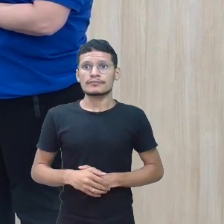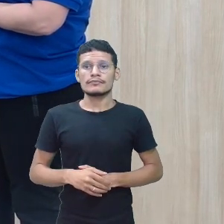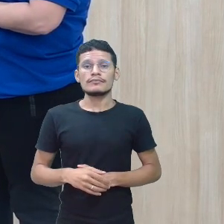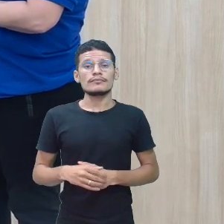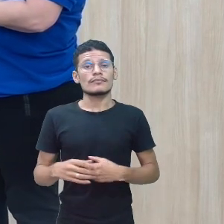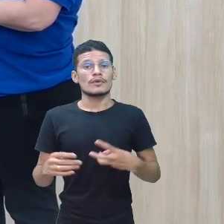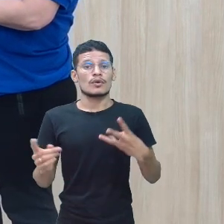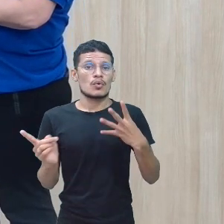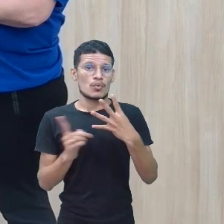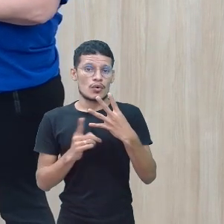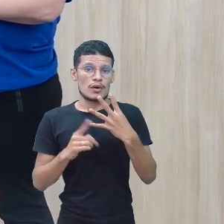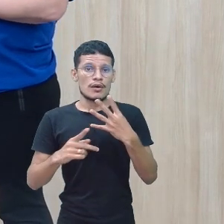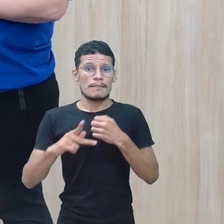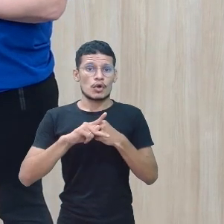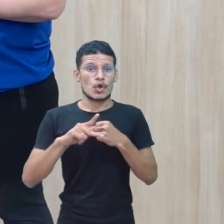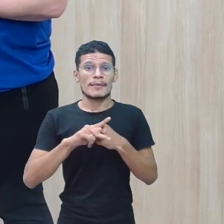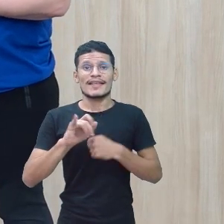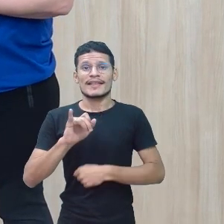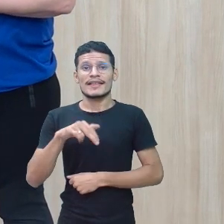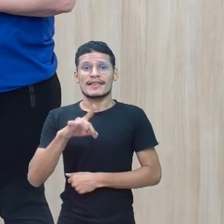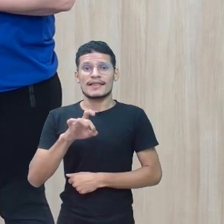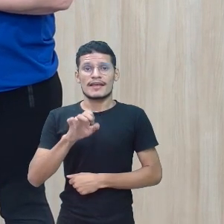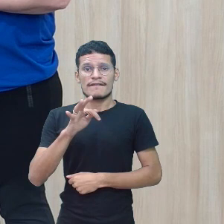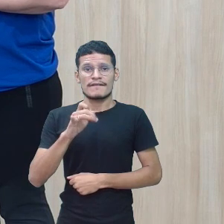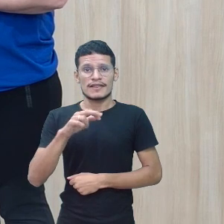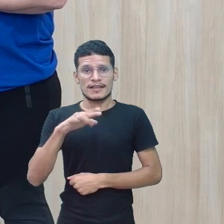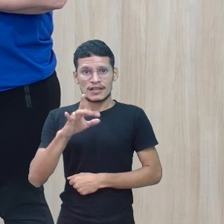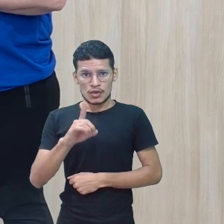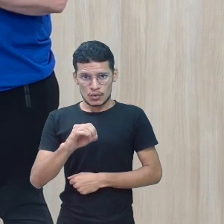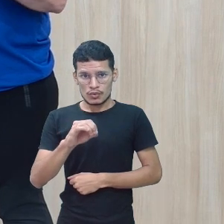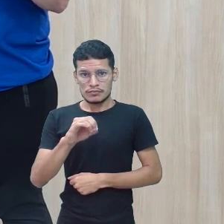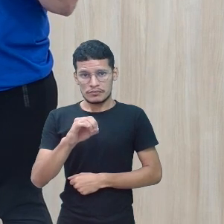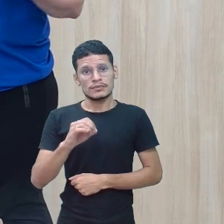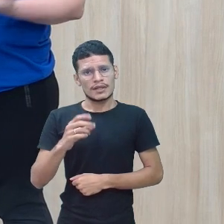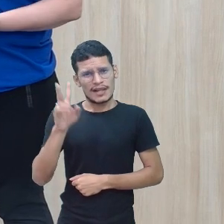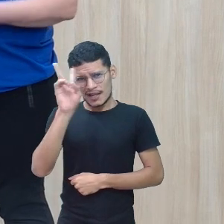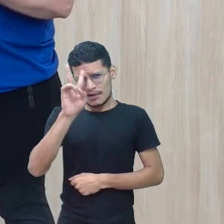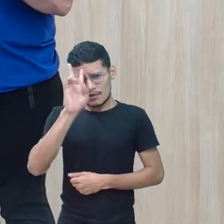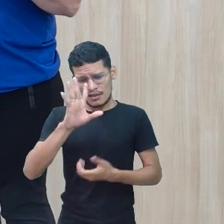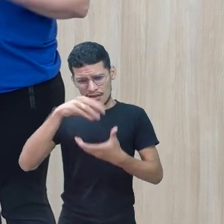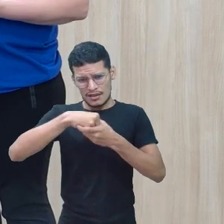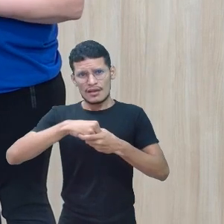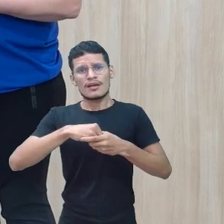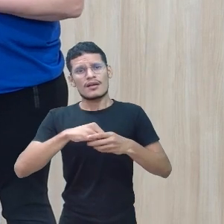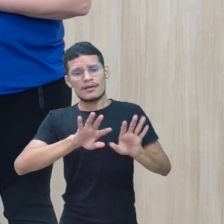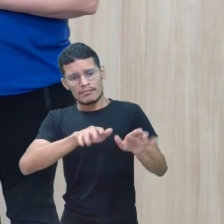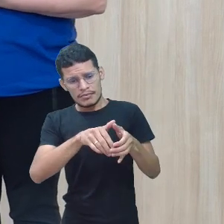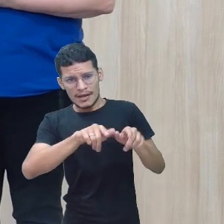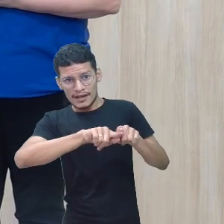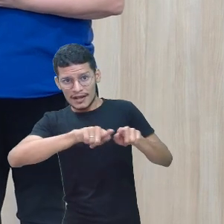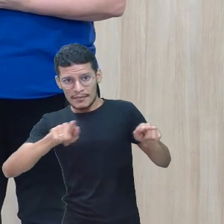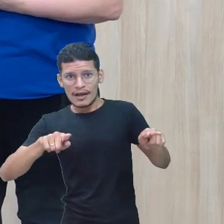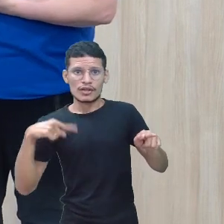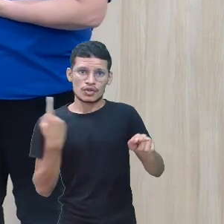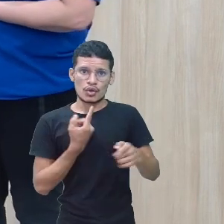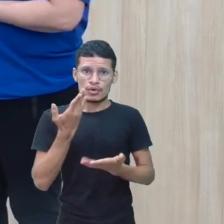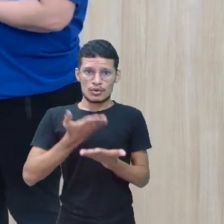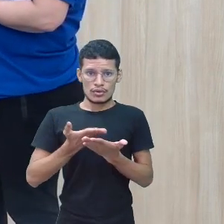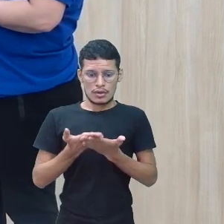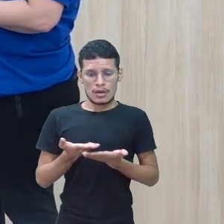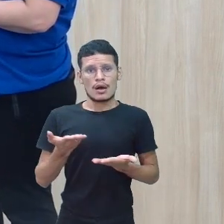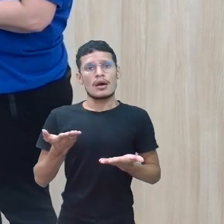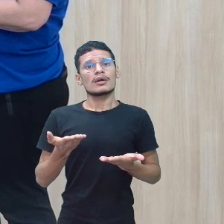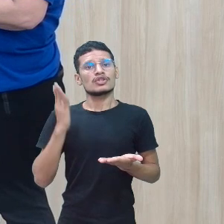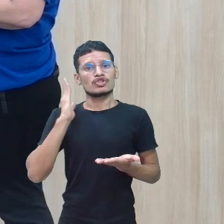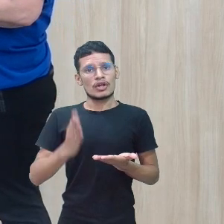Quarto, pronome indefinido. Vocês lembram que dentro das classes gramaticais que eu fui revisando ao longo da nossa aula,